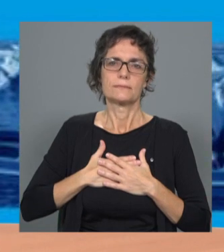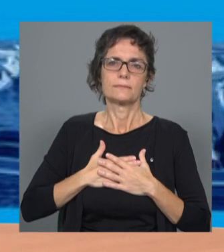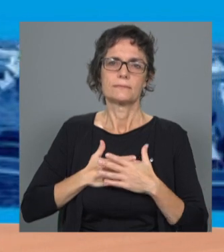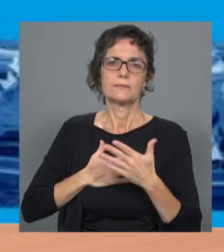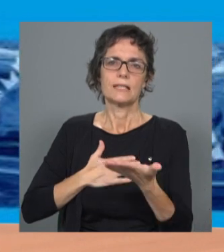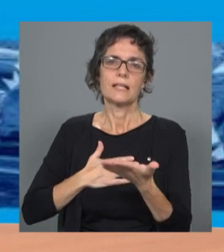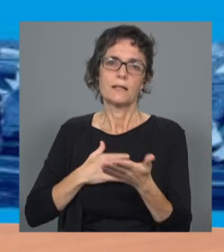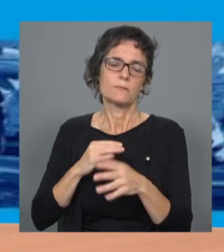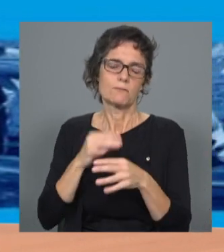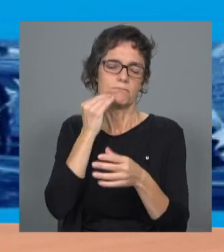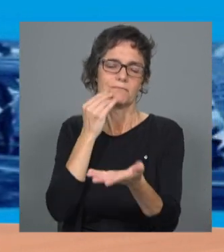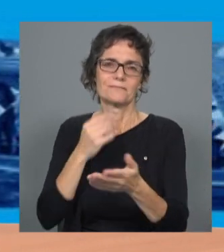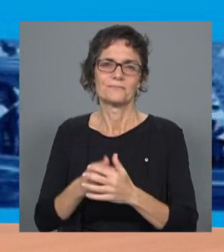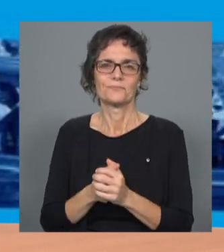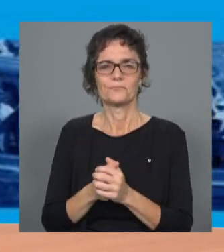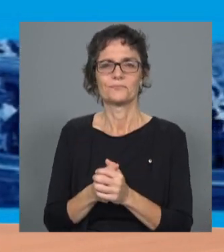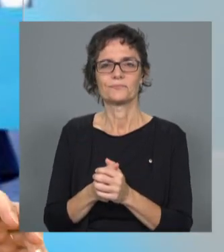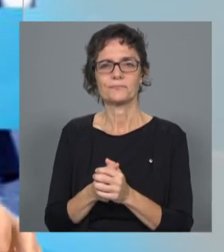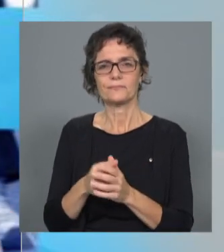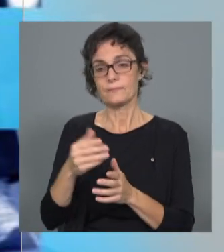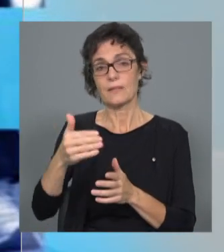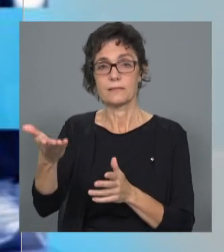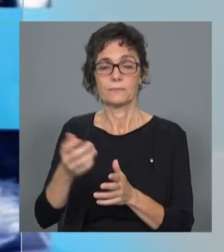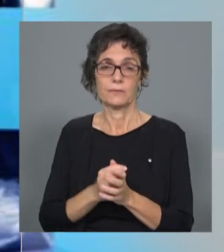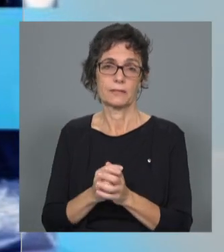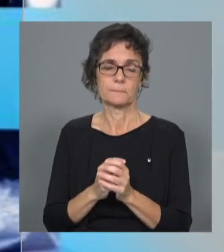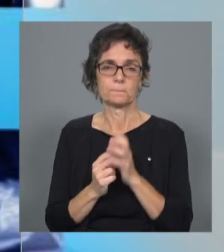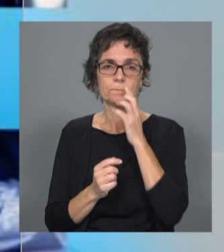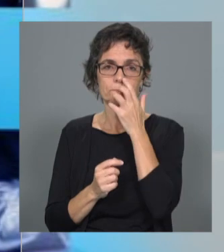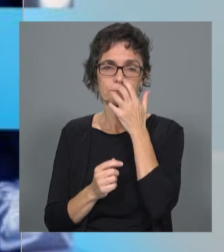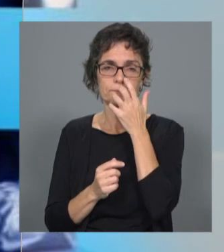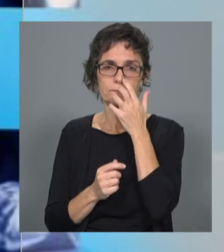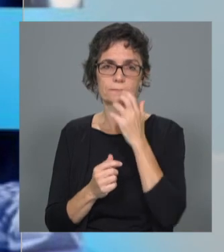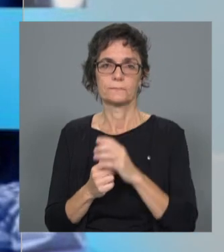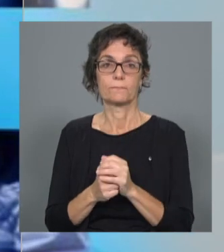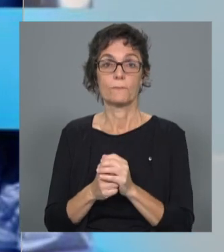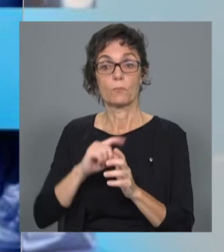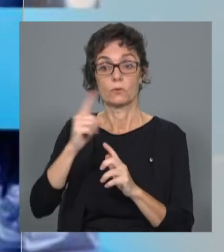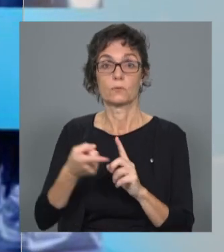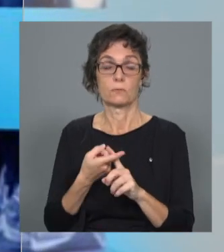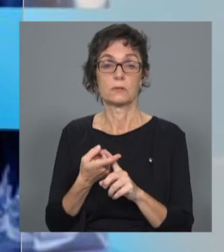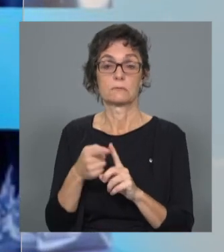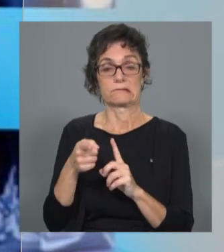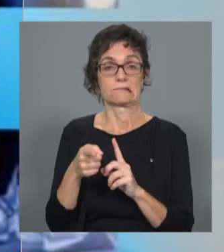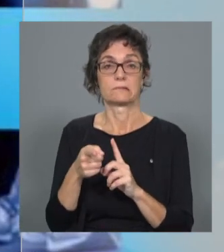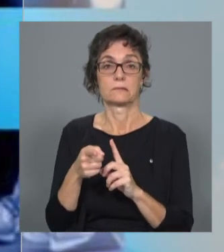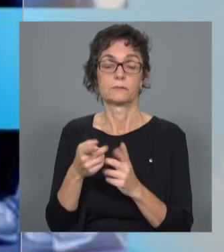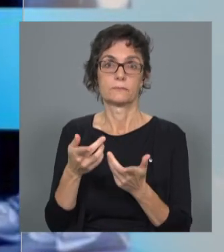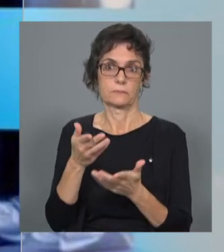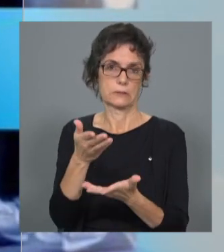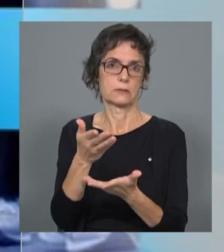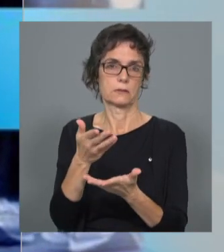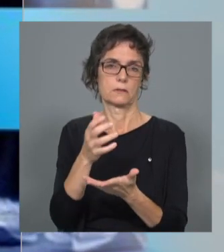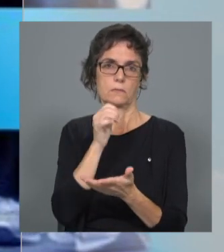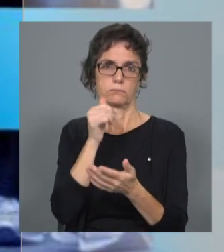também vamos fazer isso nesse dia. De facto, um ano que fica marcado pelo falecimento do pai e da mãe. Tudo isso